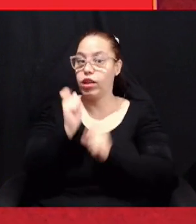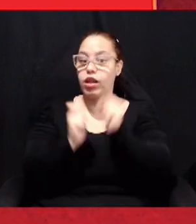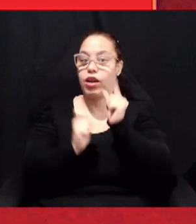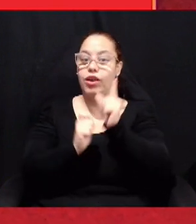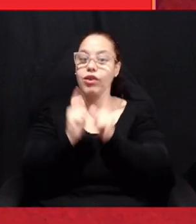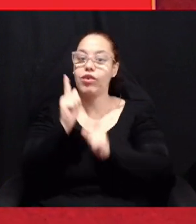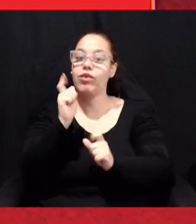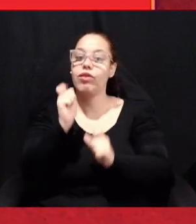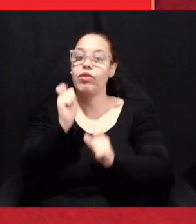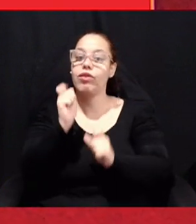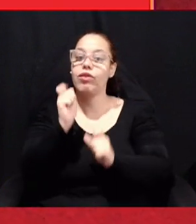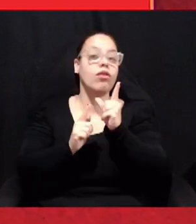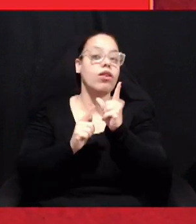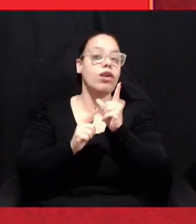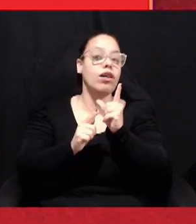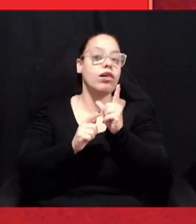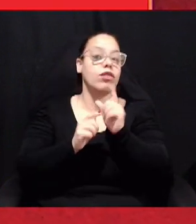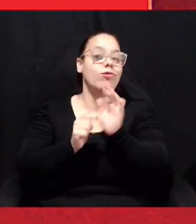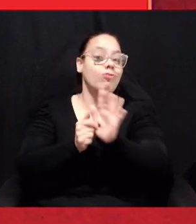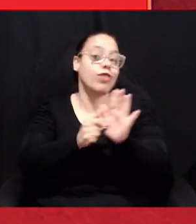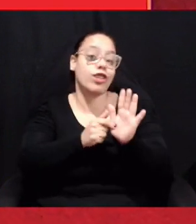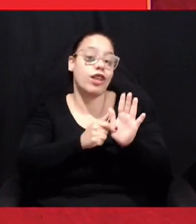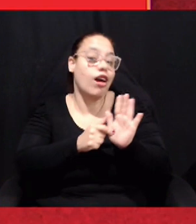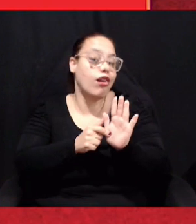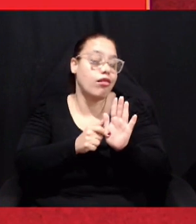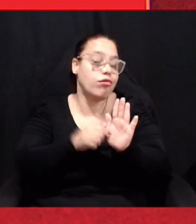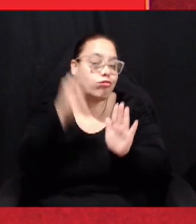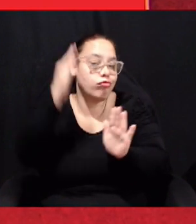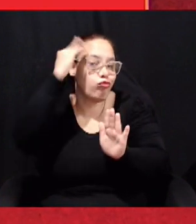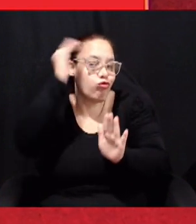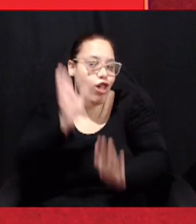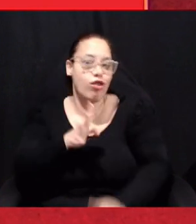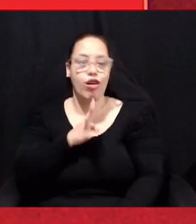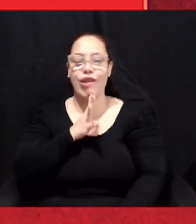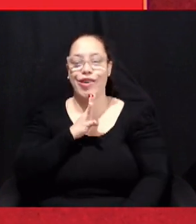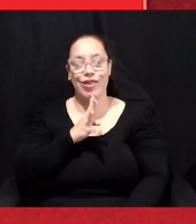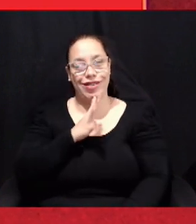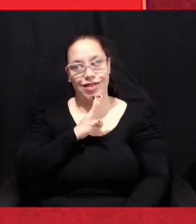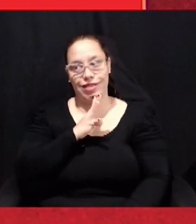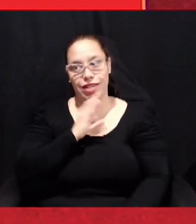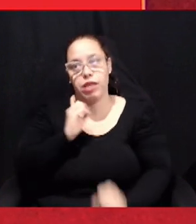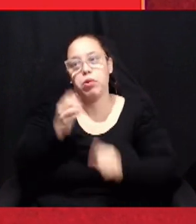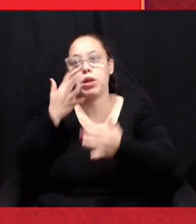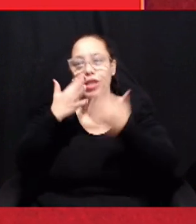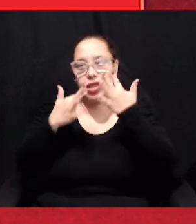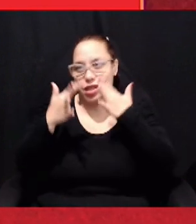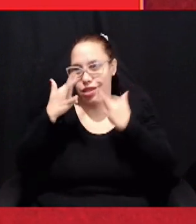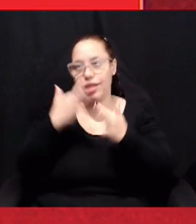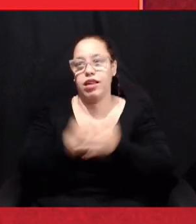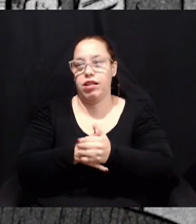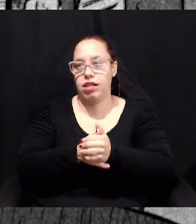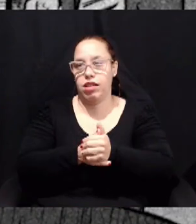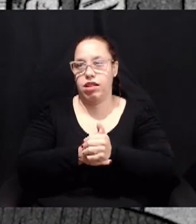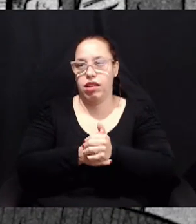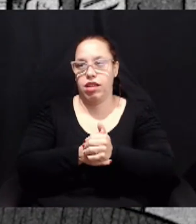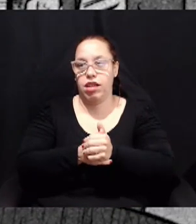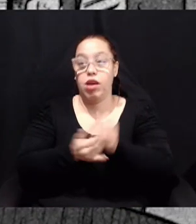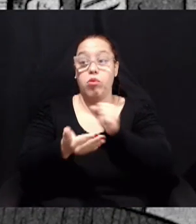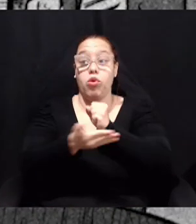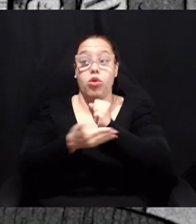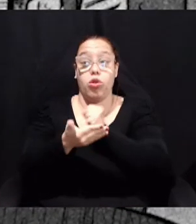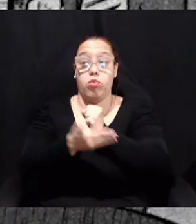um fanbase ali, né? Umas pessoas que já conhecem e que, enfim, podem se interessar. A história é muito baseada